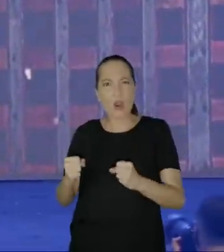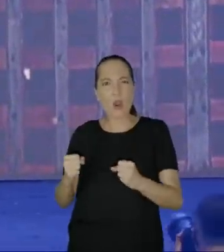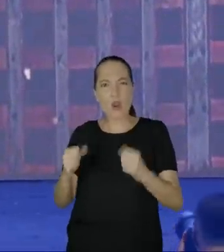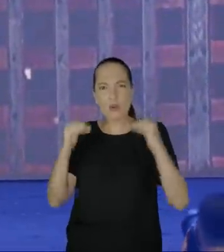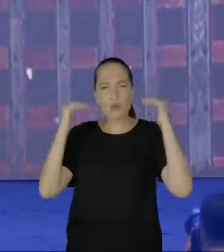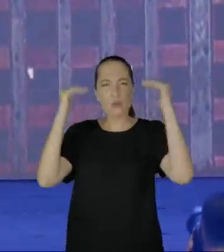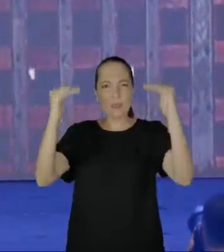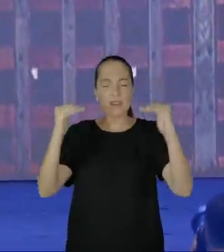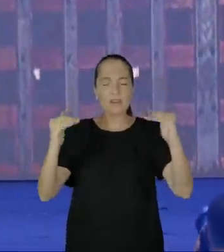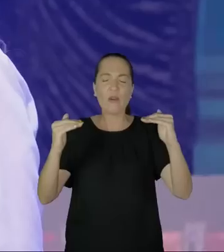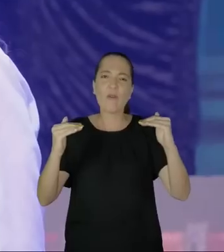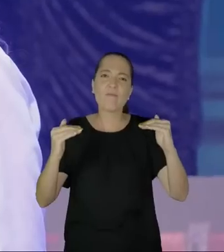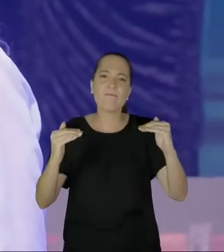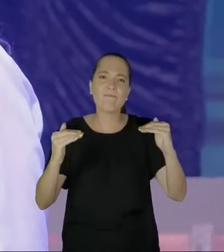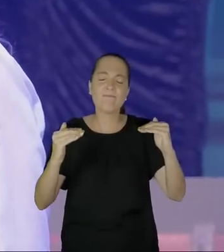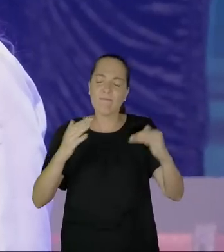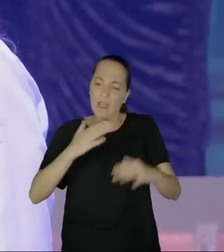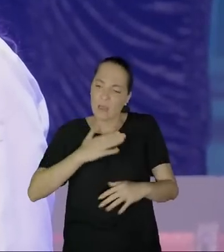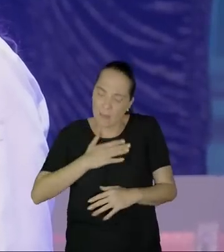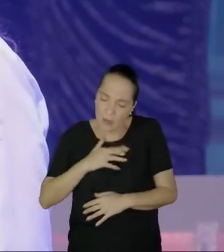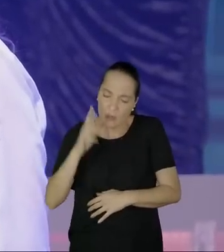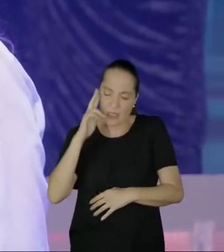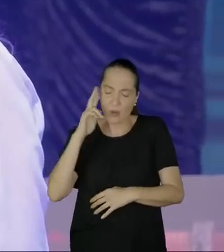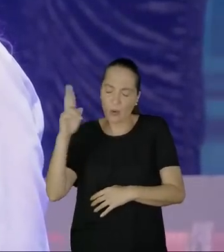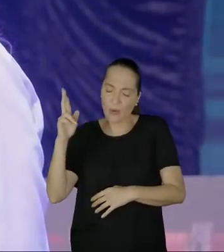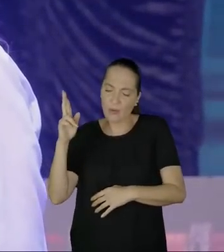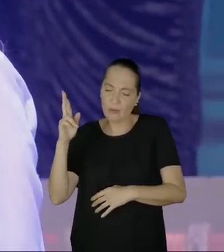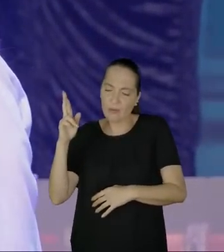Meu senhor e mestre.